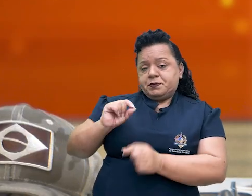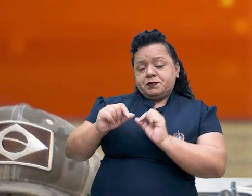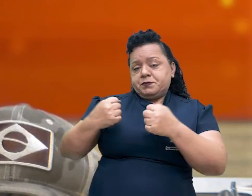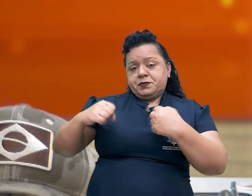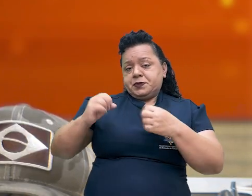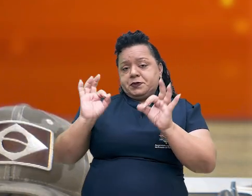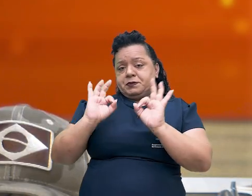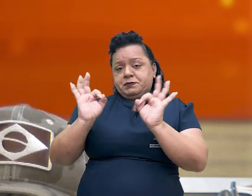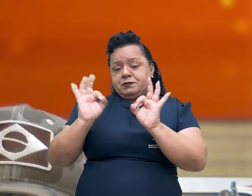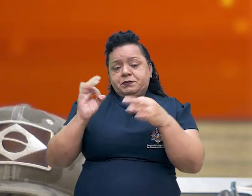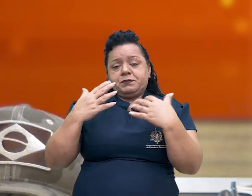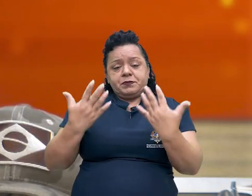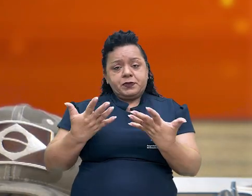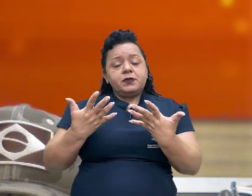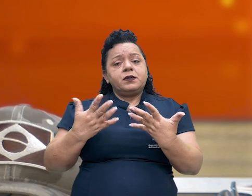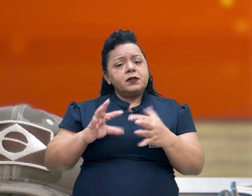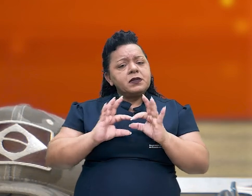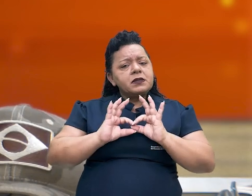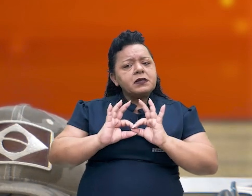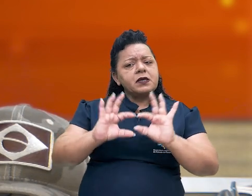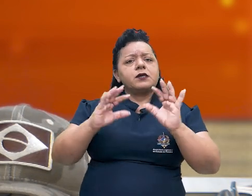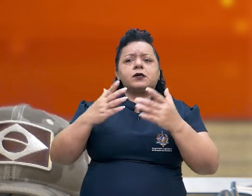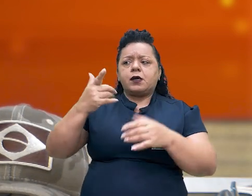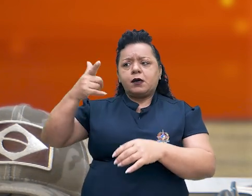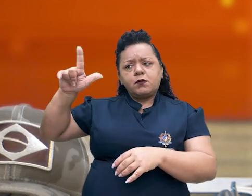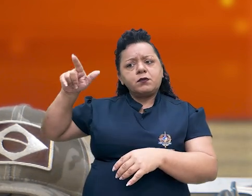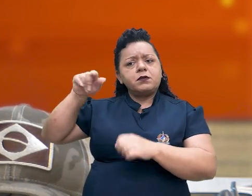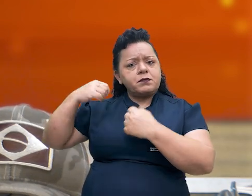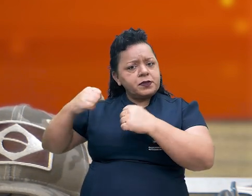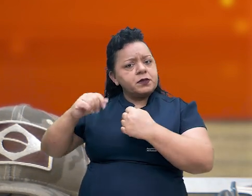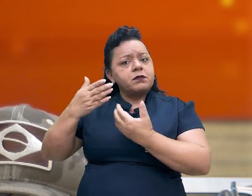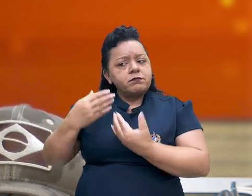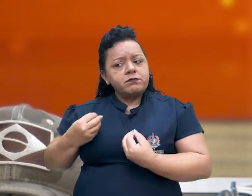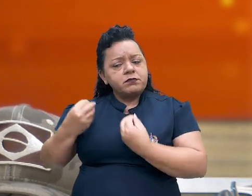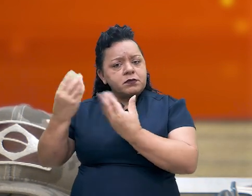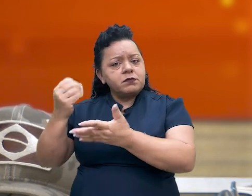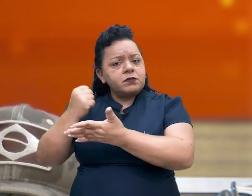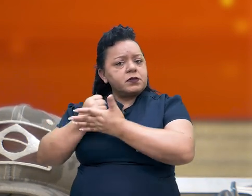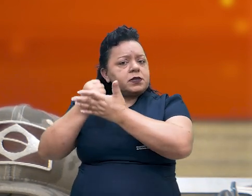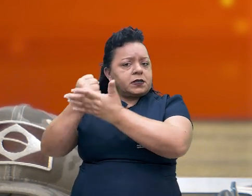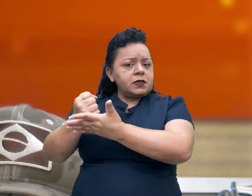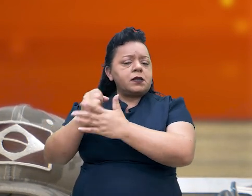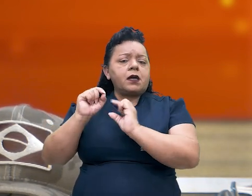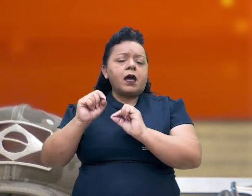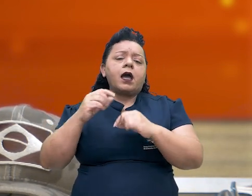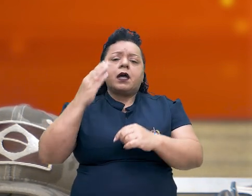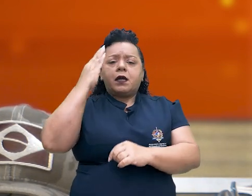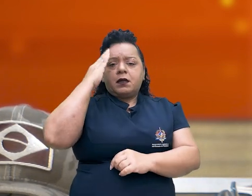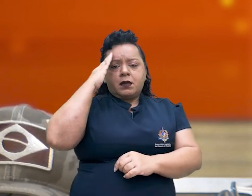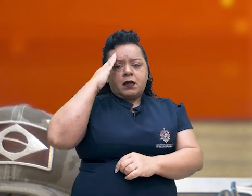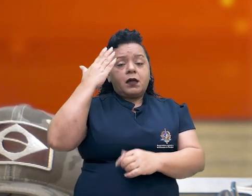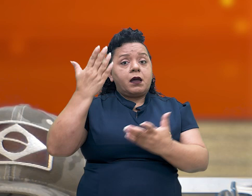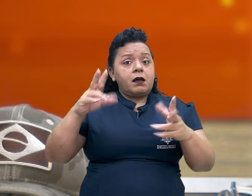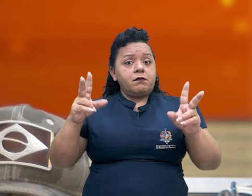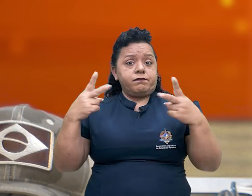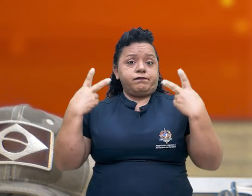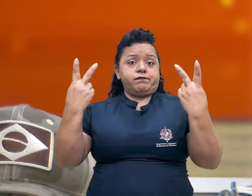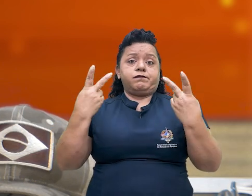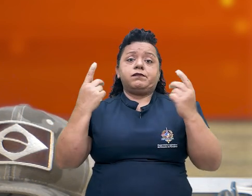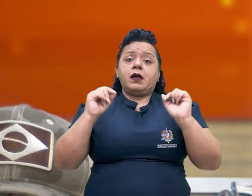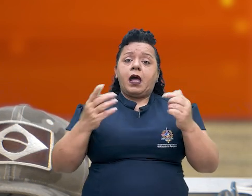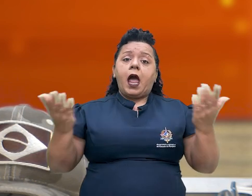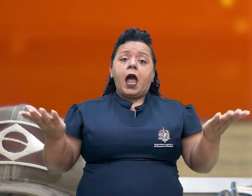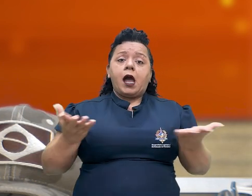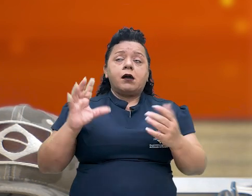precisava receber água potá deixa de uma que tá precisando receber né sabemos que esse